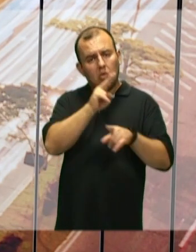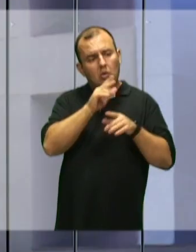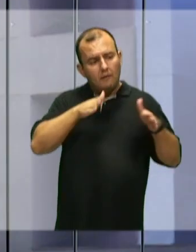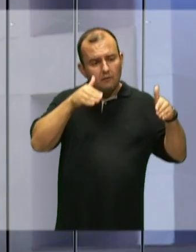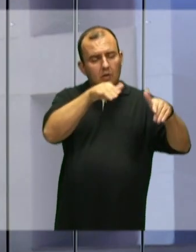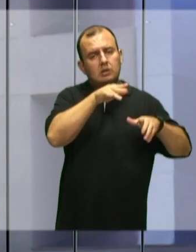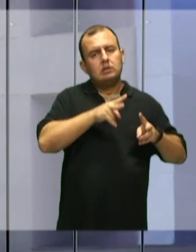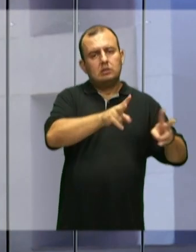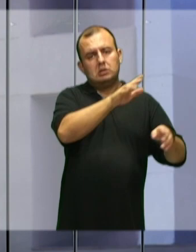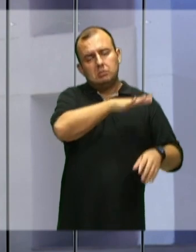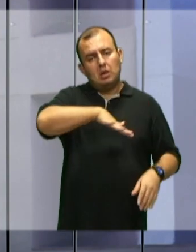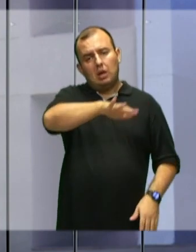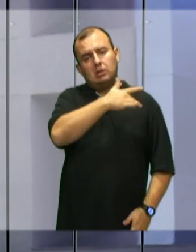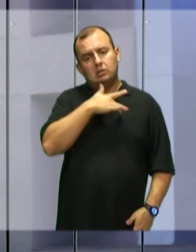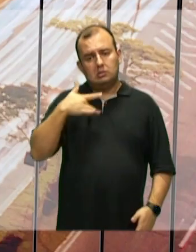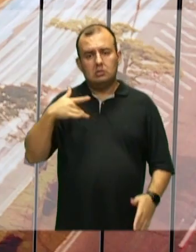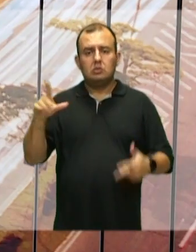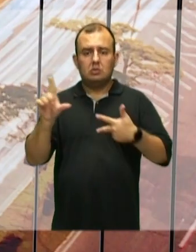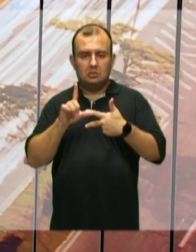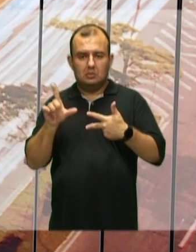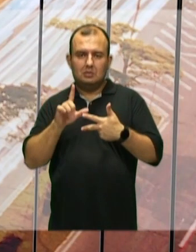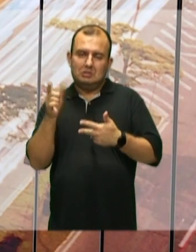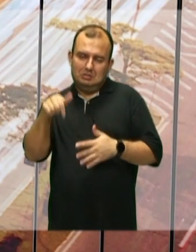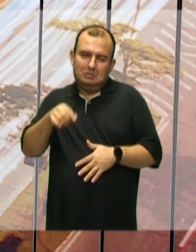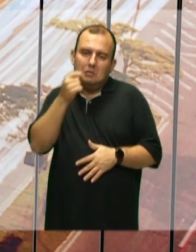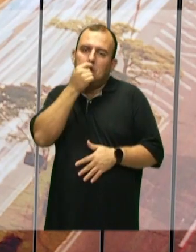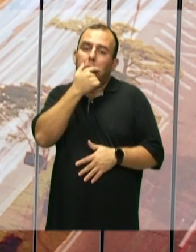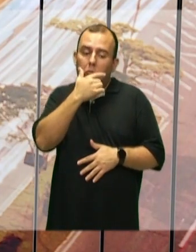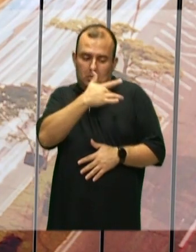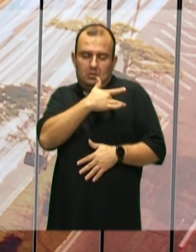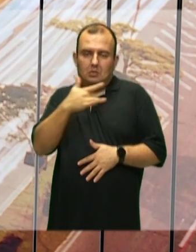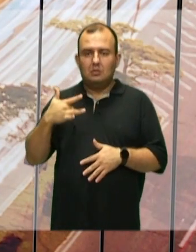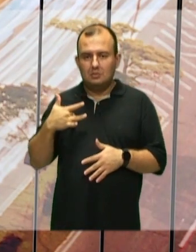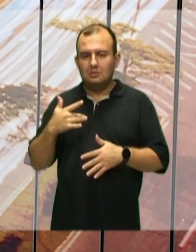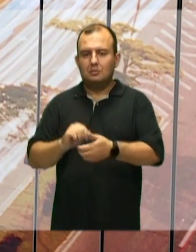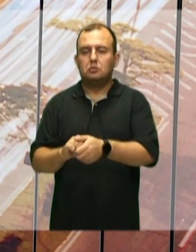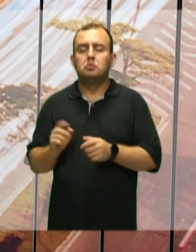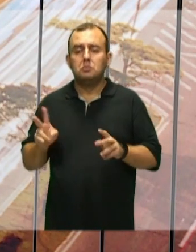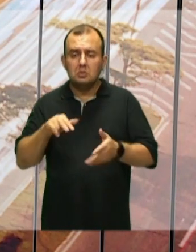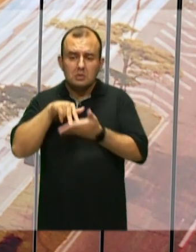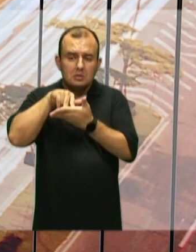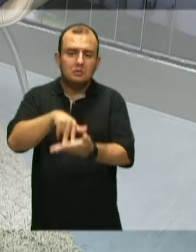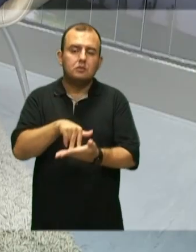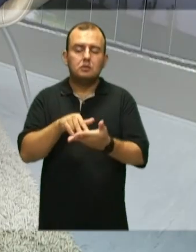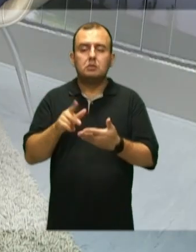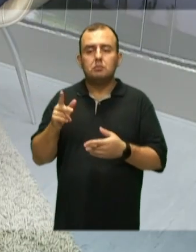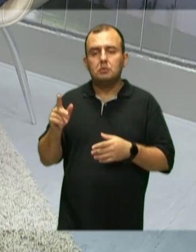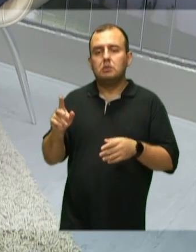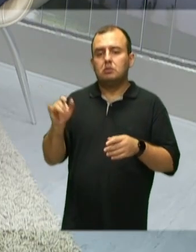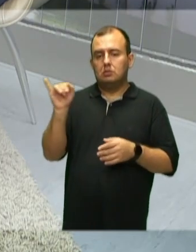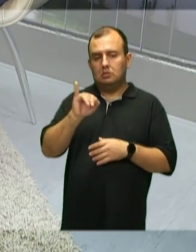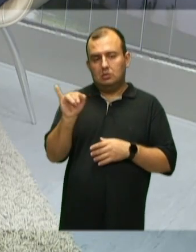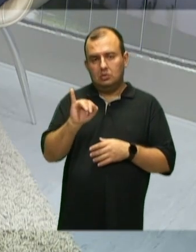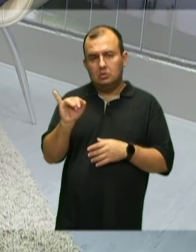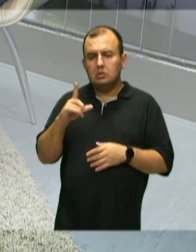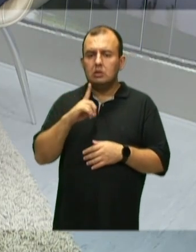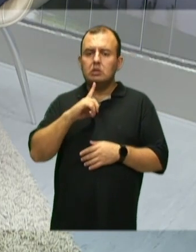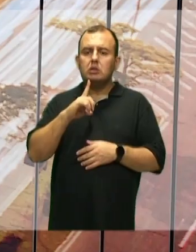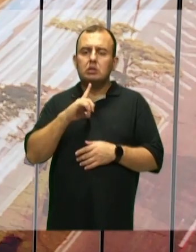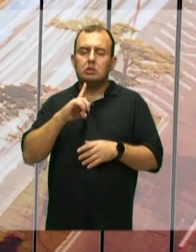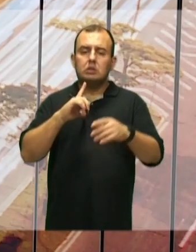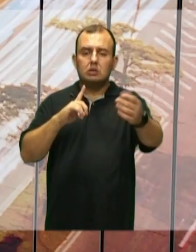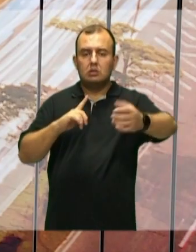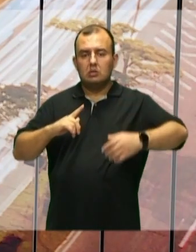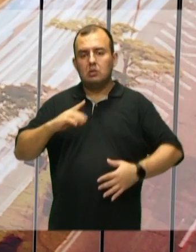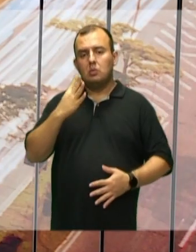de atividade Legislativa é Bruno da Saúde eh para esse enfrentamento em Itajaí são aproximadamente